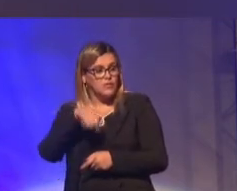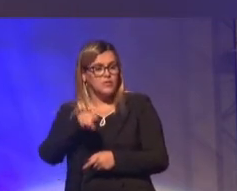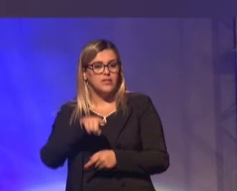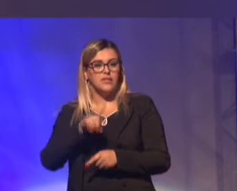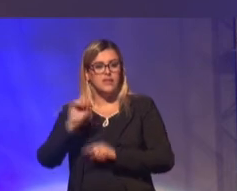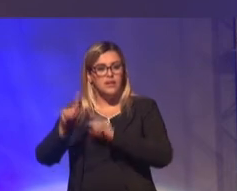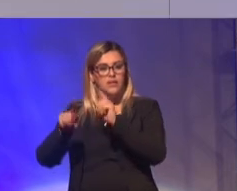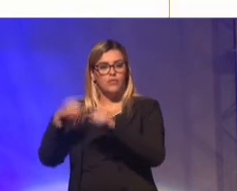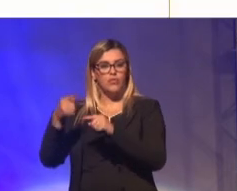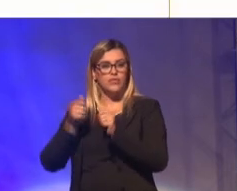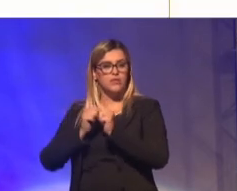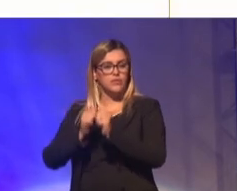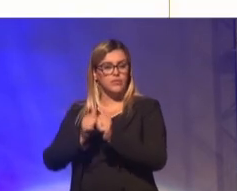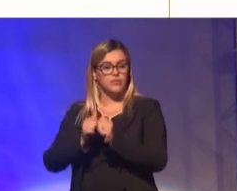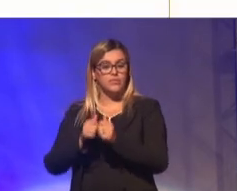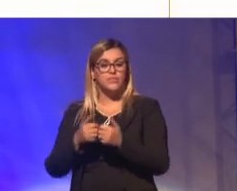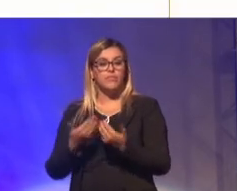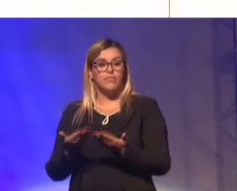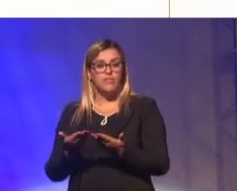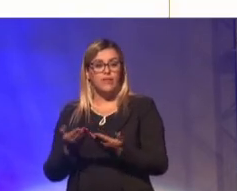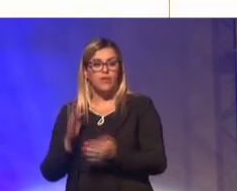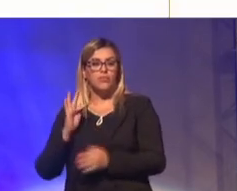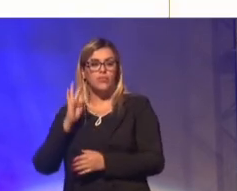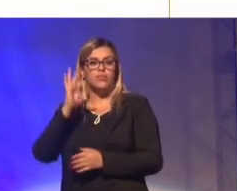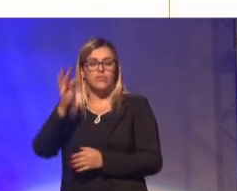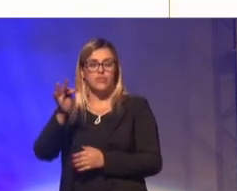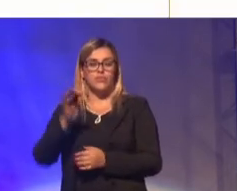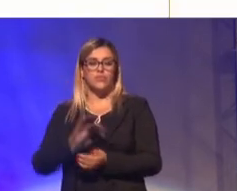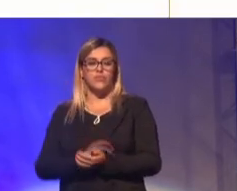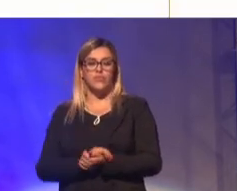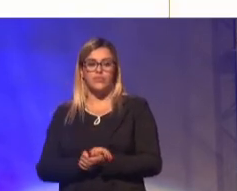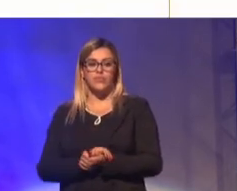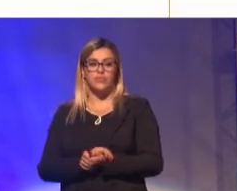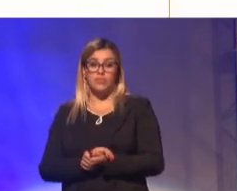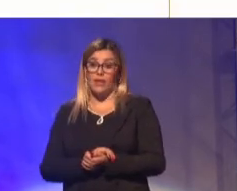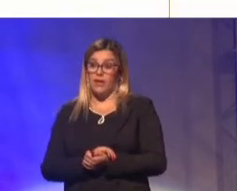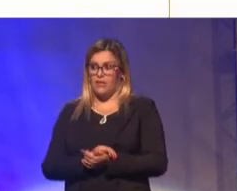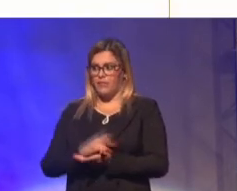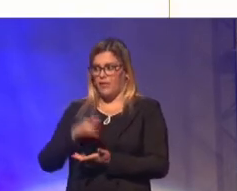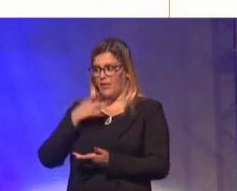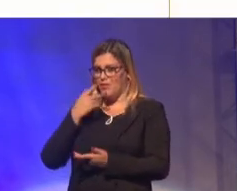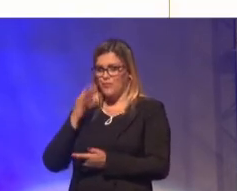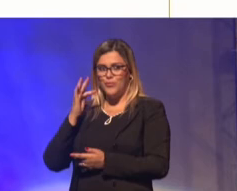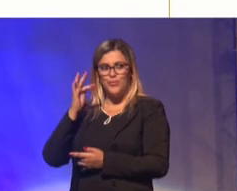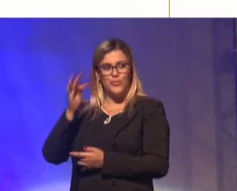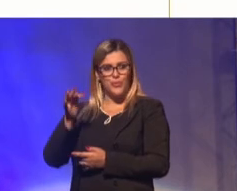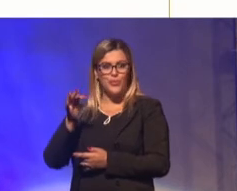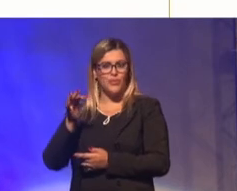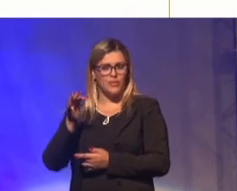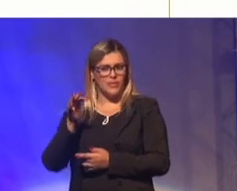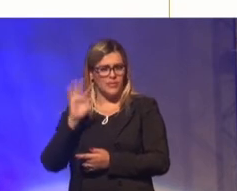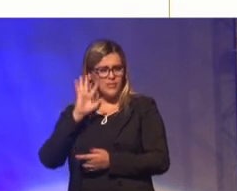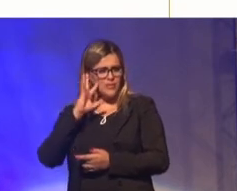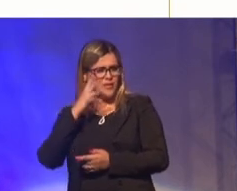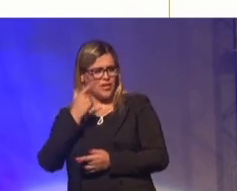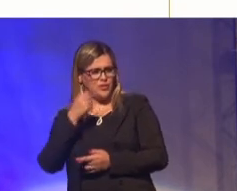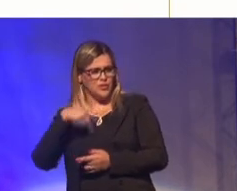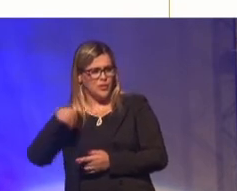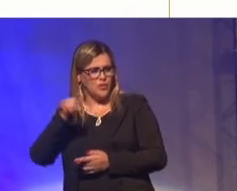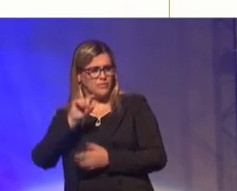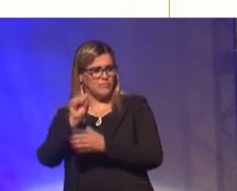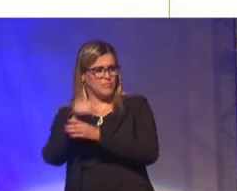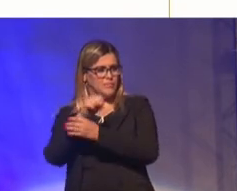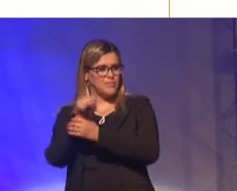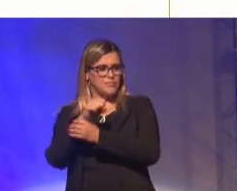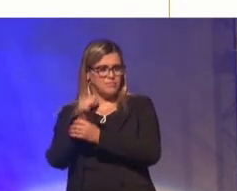essa evolução. Então, é isso aí. Vamos para o futuro, né? Bom, e falando de futuro, é isso. Será que nós, fisioterapeutas,